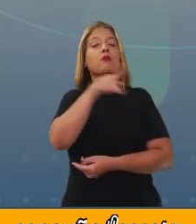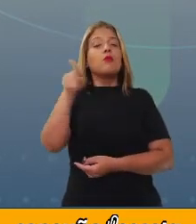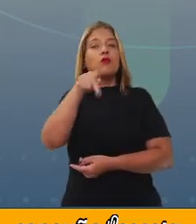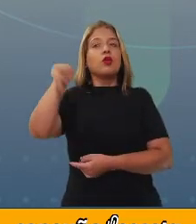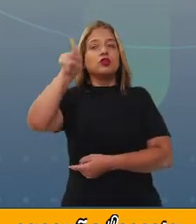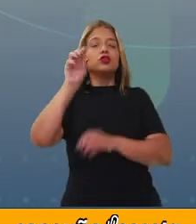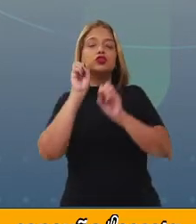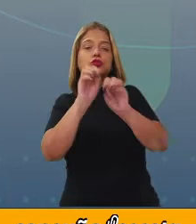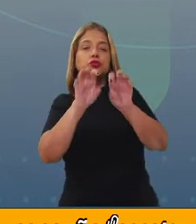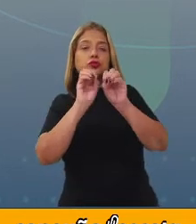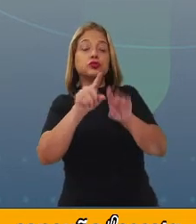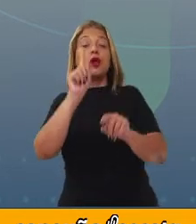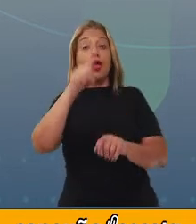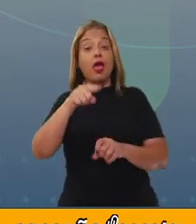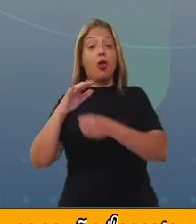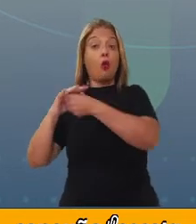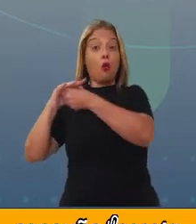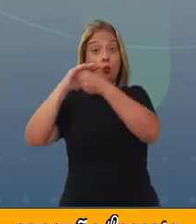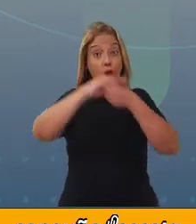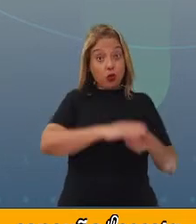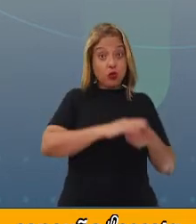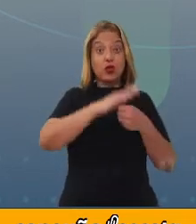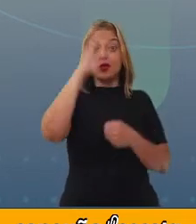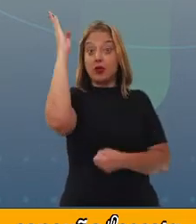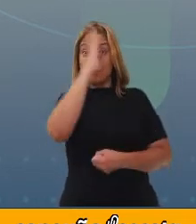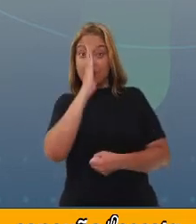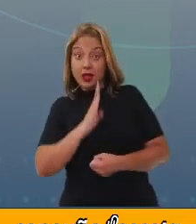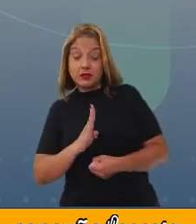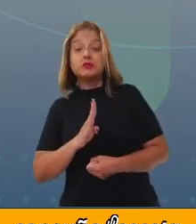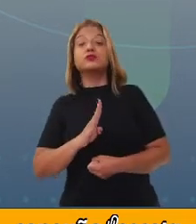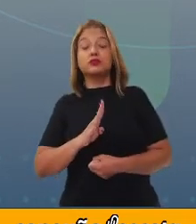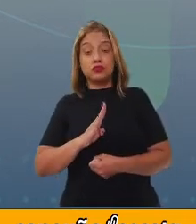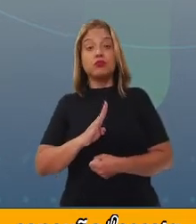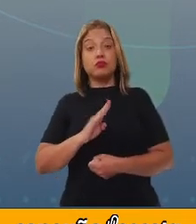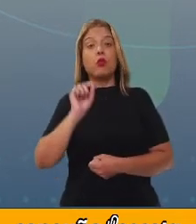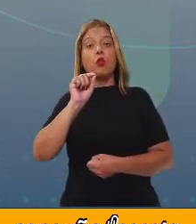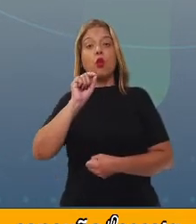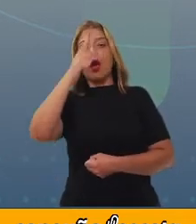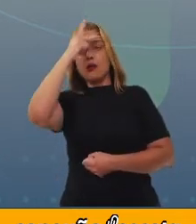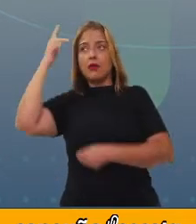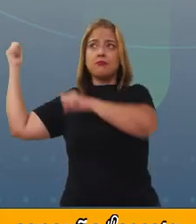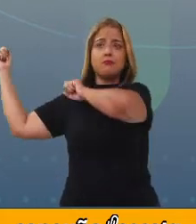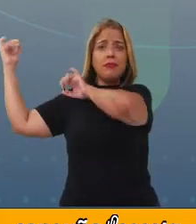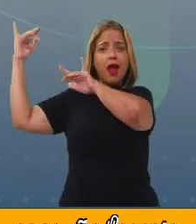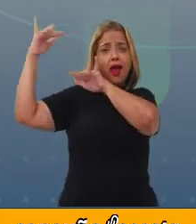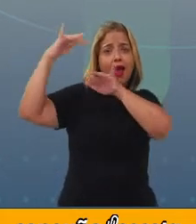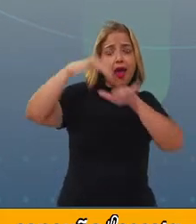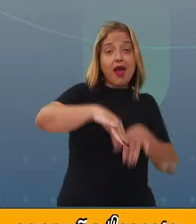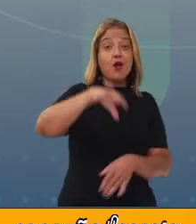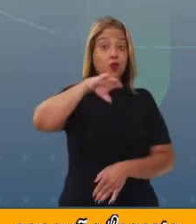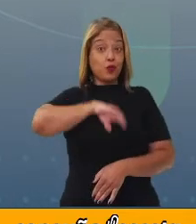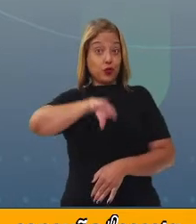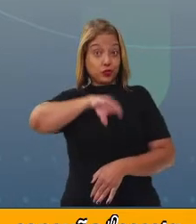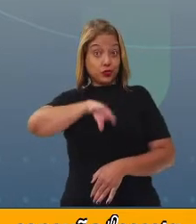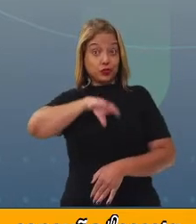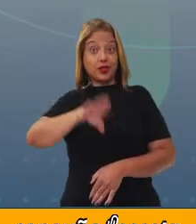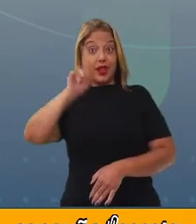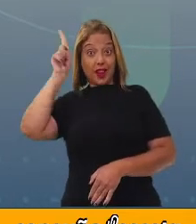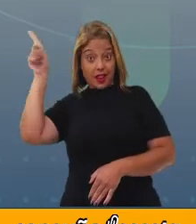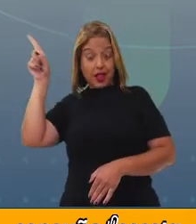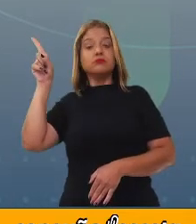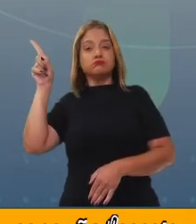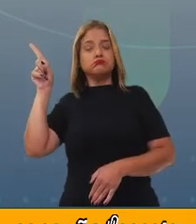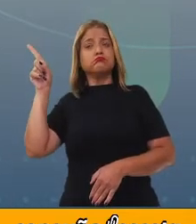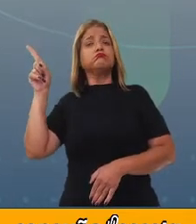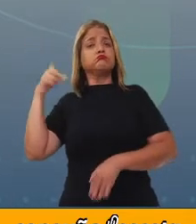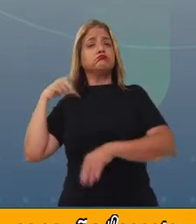respeito da colonização do Brasil pelos portugueses. E eles trouxeram, mesmo já os indígenas